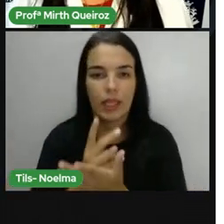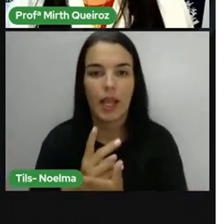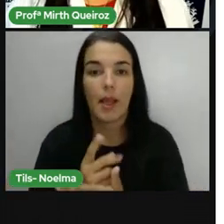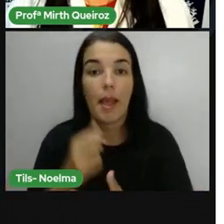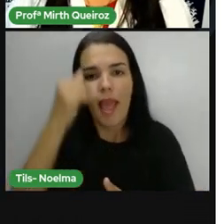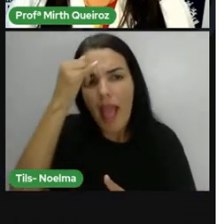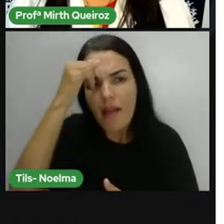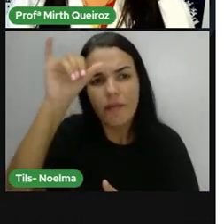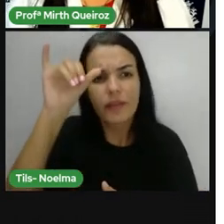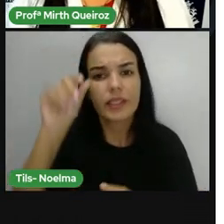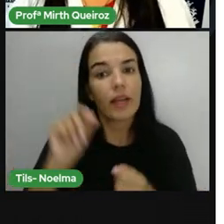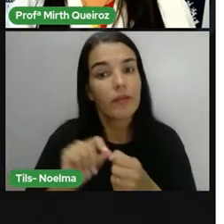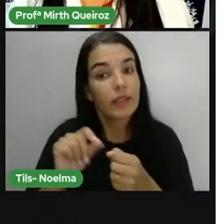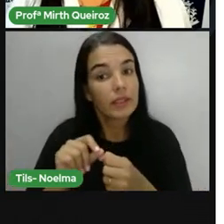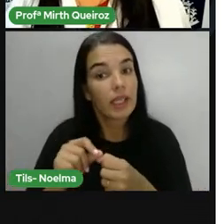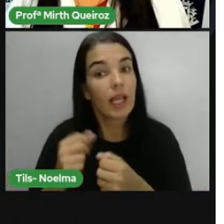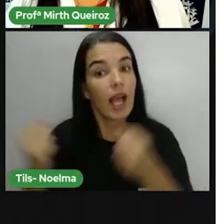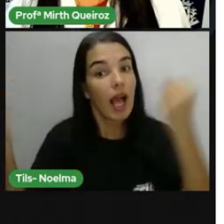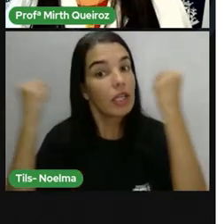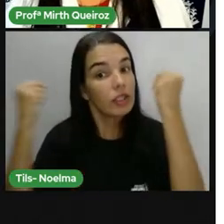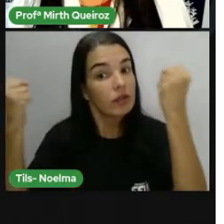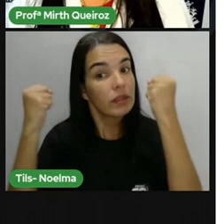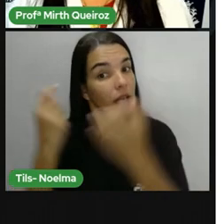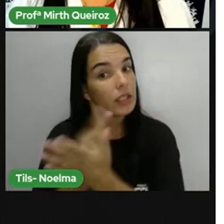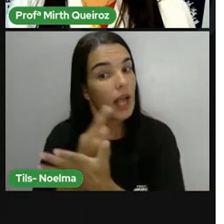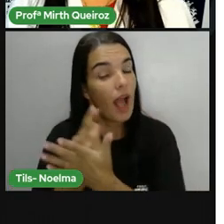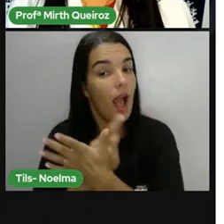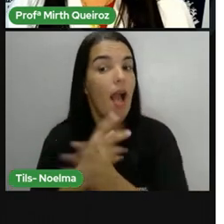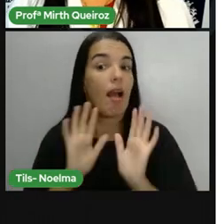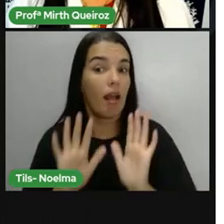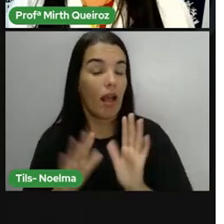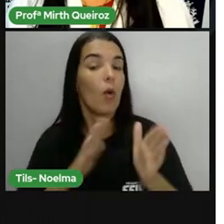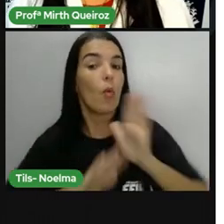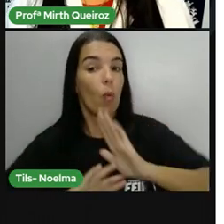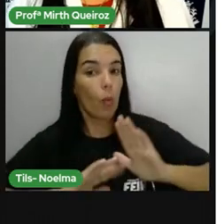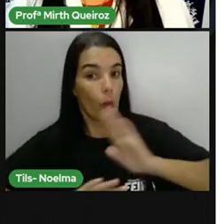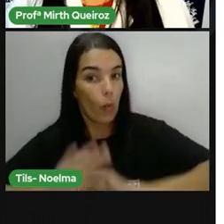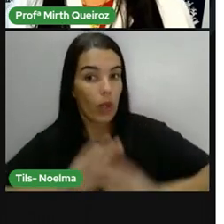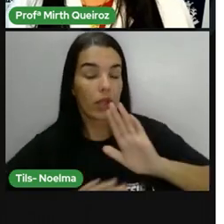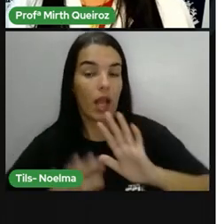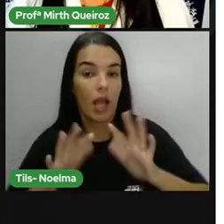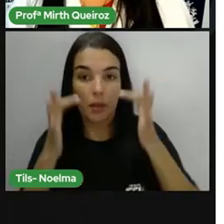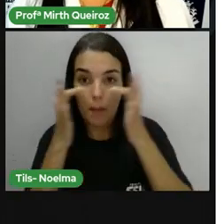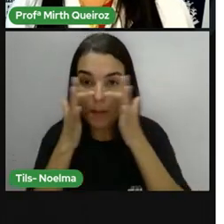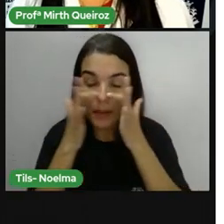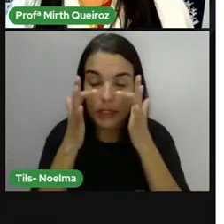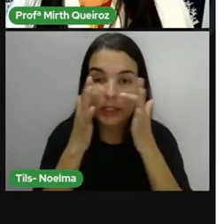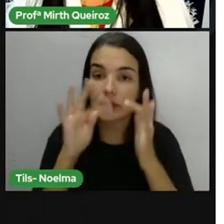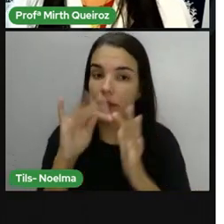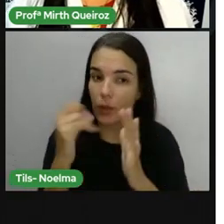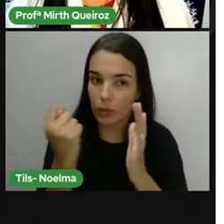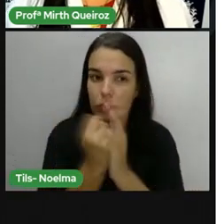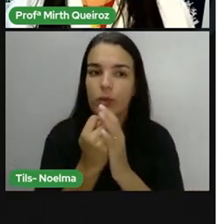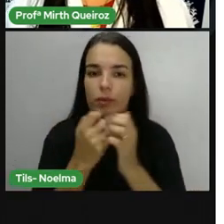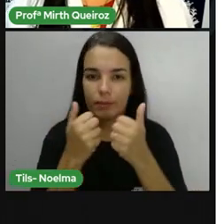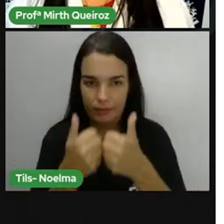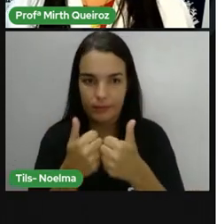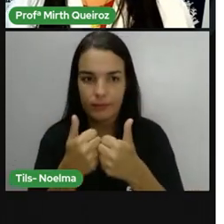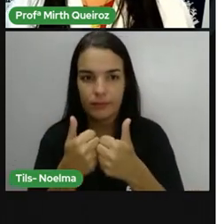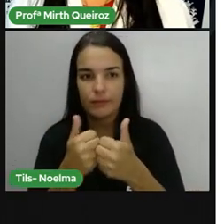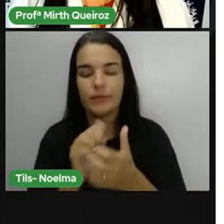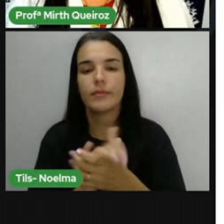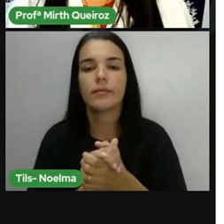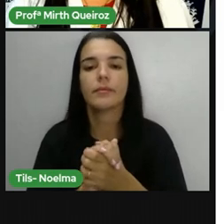errada, fazendo alongamentos no início e no final, para evitar lesões aí corporal, né? Causada pela